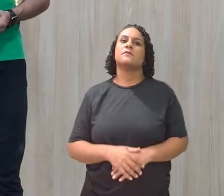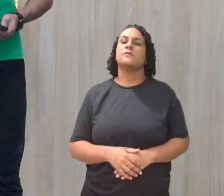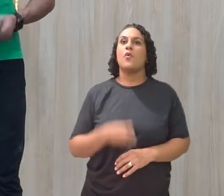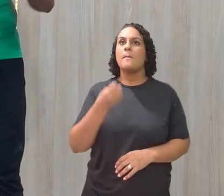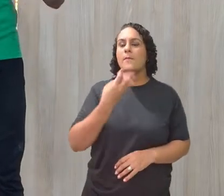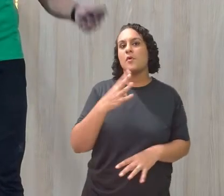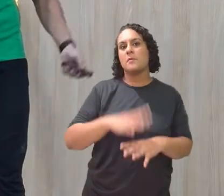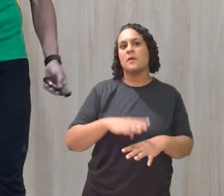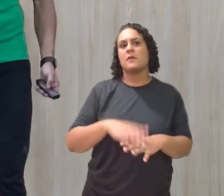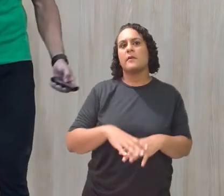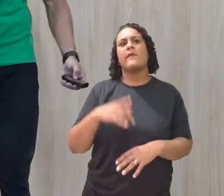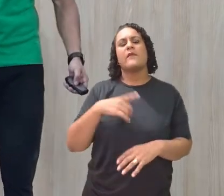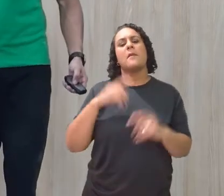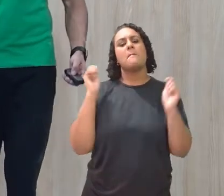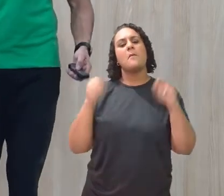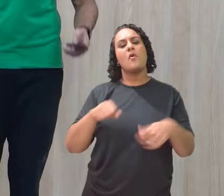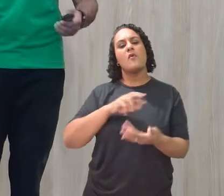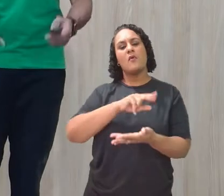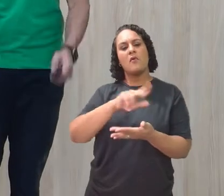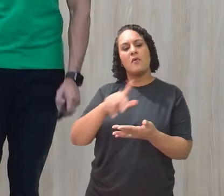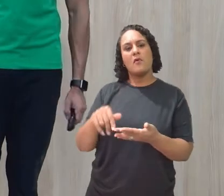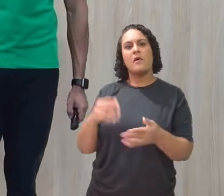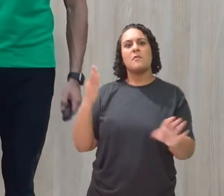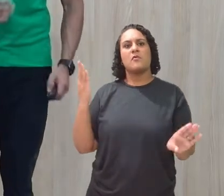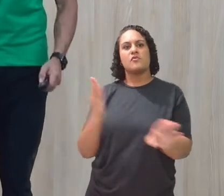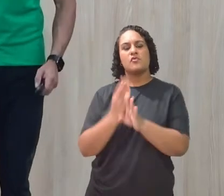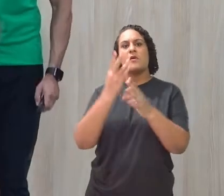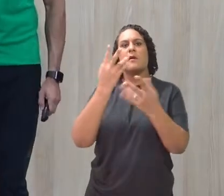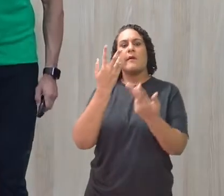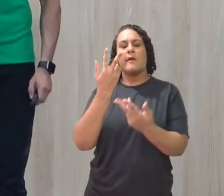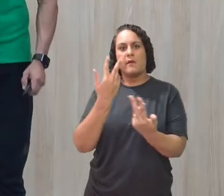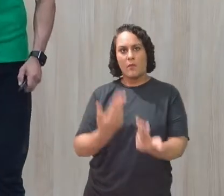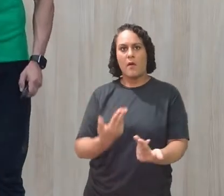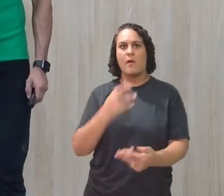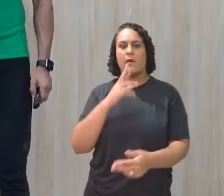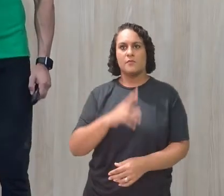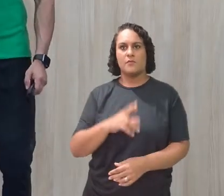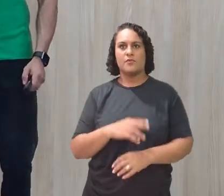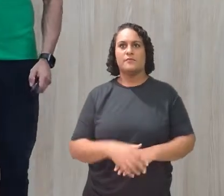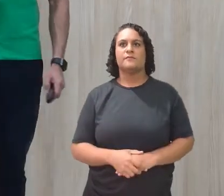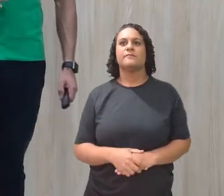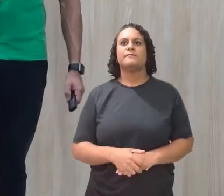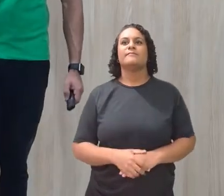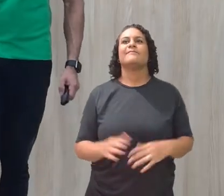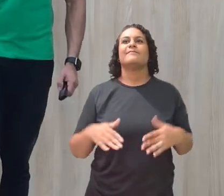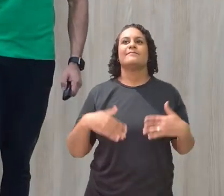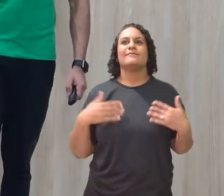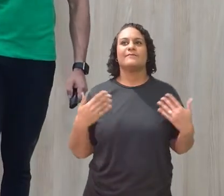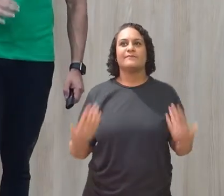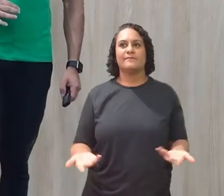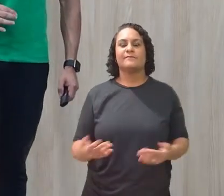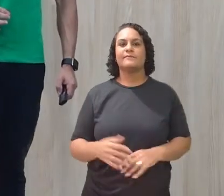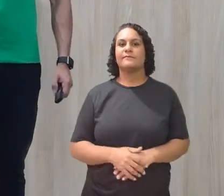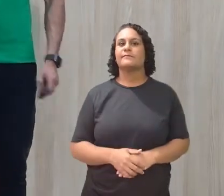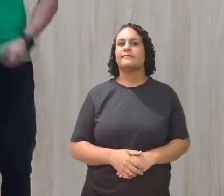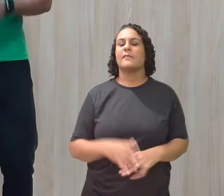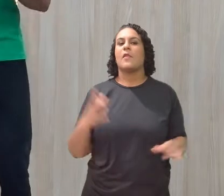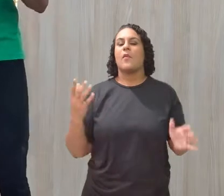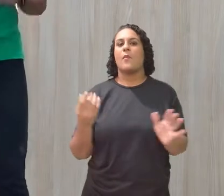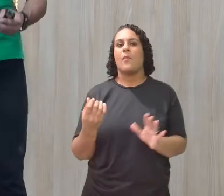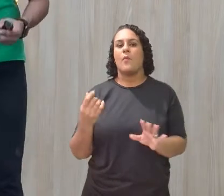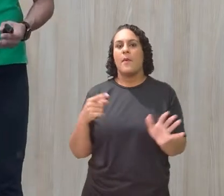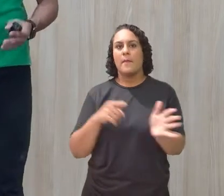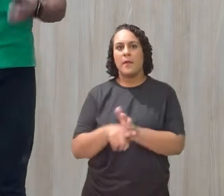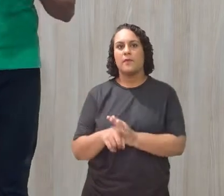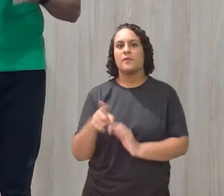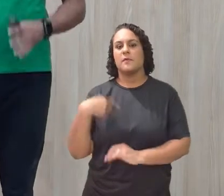é que existem várias possibilidades para você chegar aí no mesmo resultado, tá bom? Então, eu trouxe aqui uma questãozinha para a